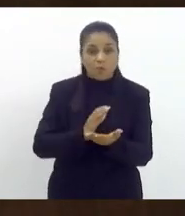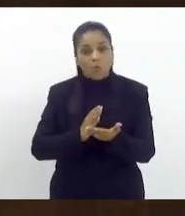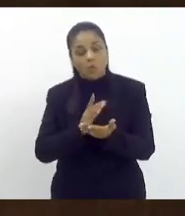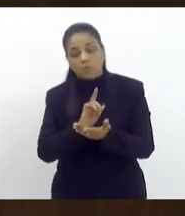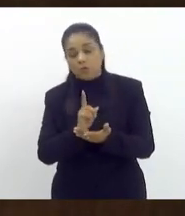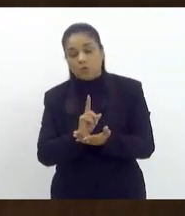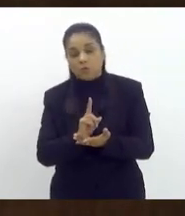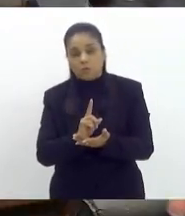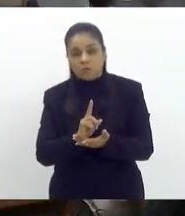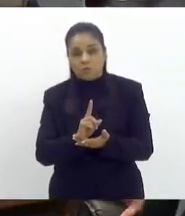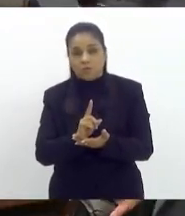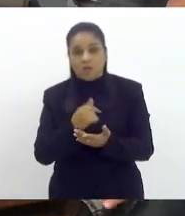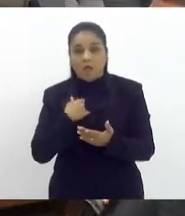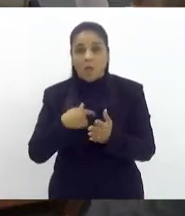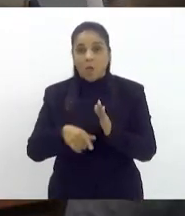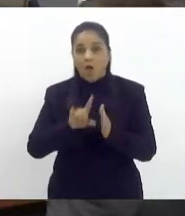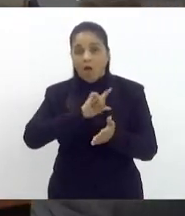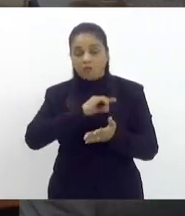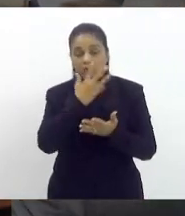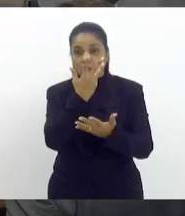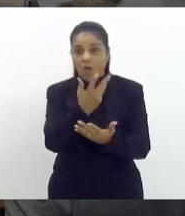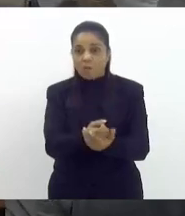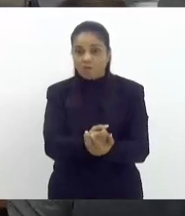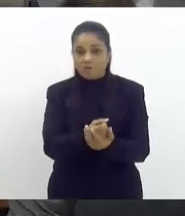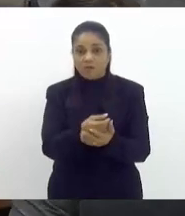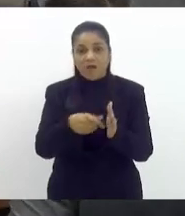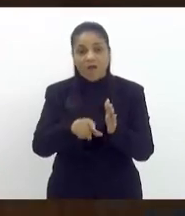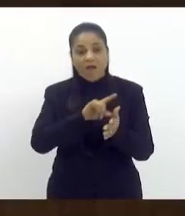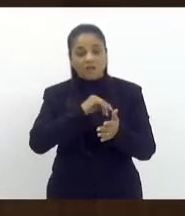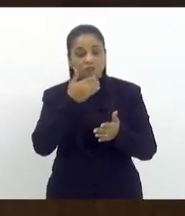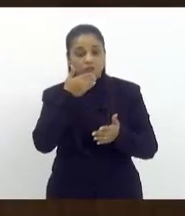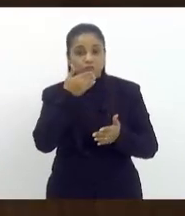anteriormente verificação